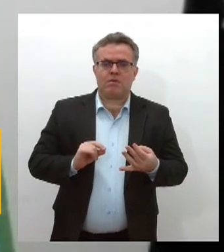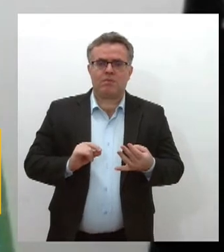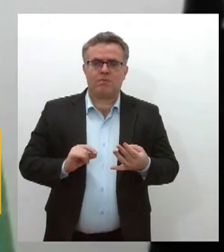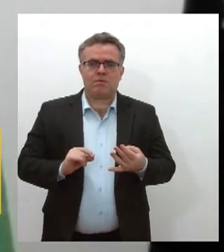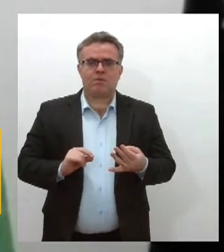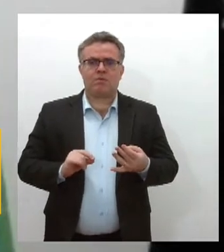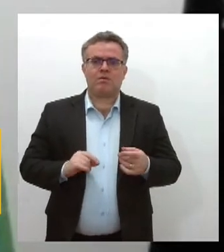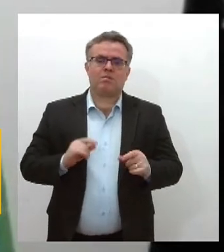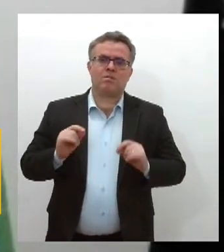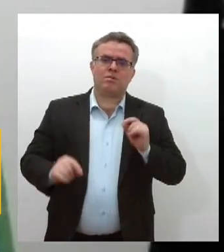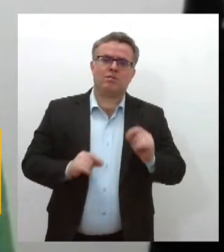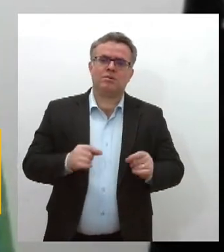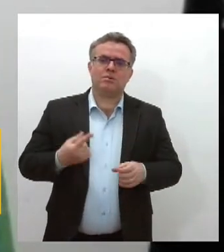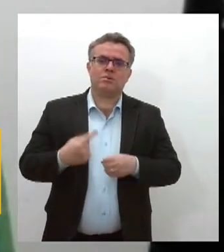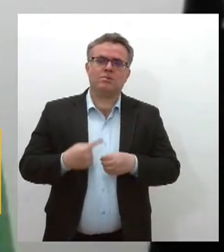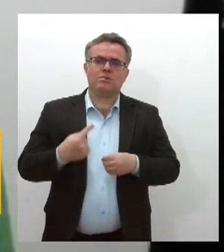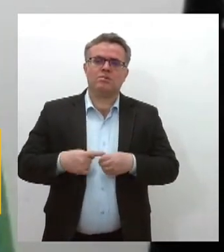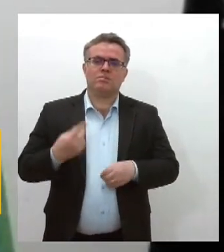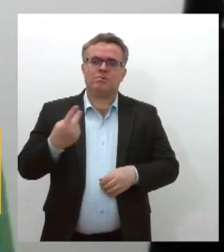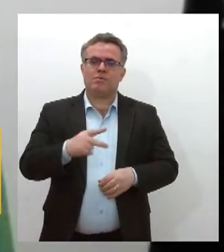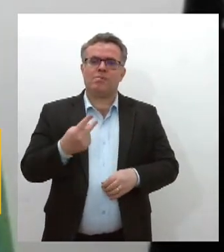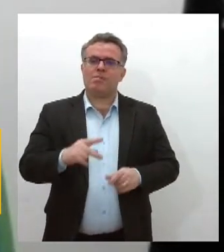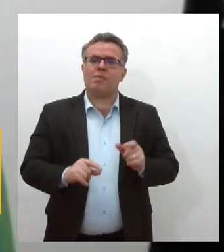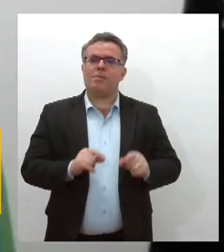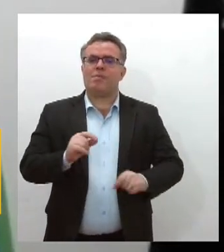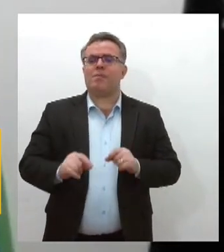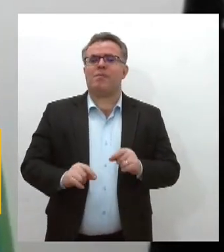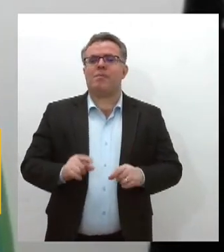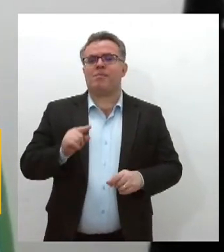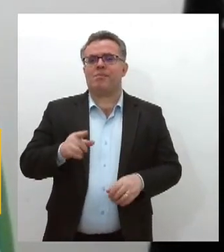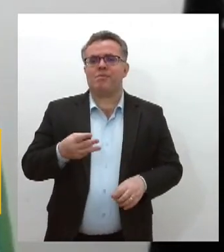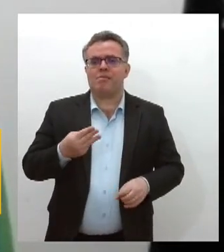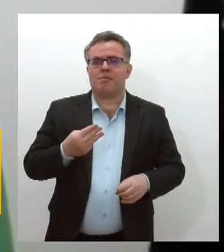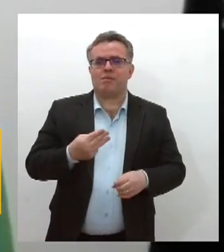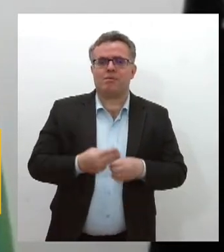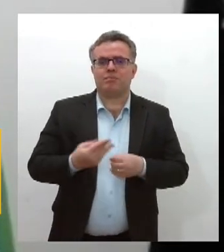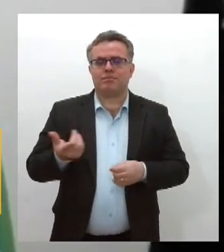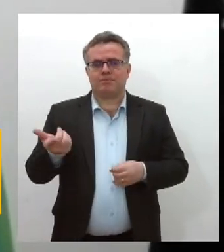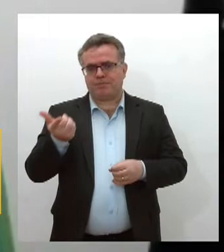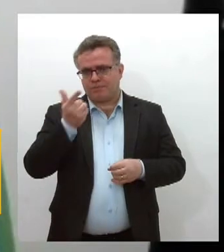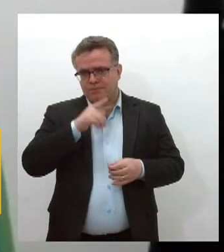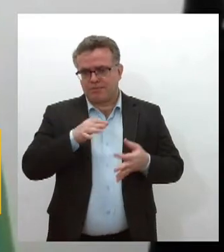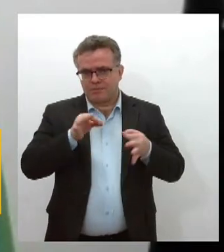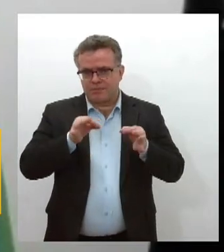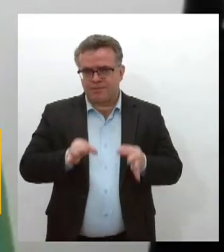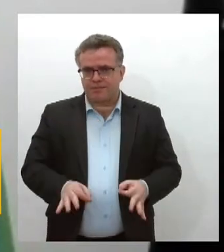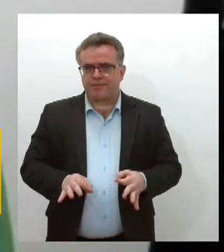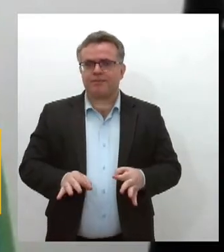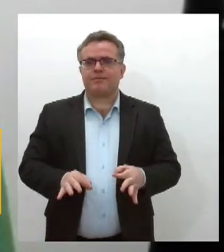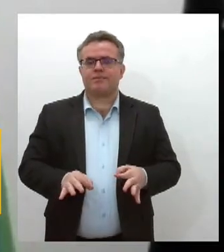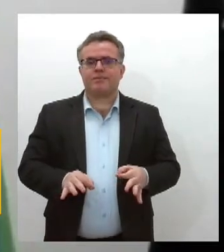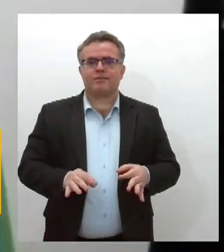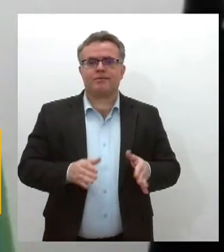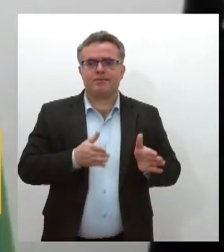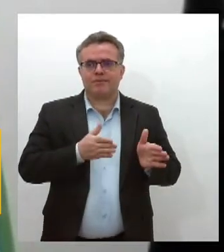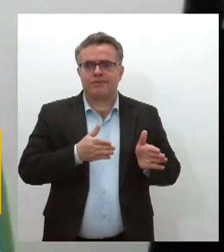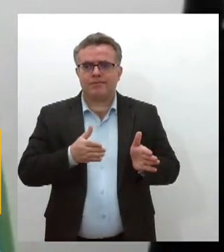daquele município, como é que o município se consegue se manter com aquele tipo de, com aquela